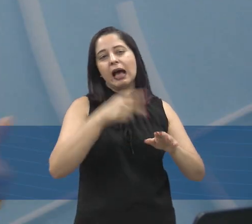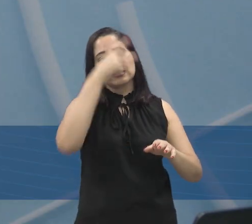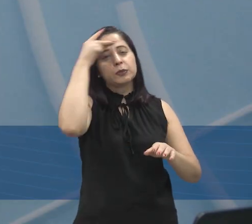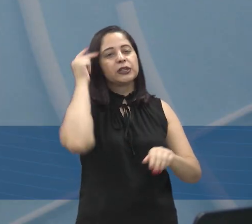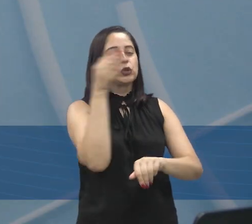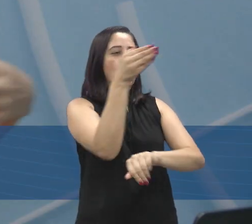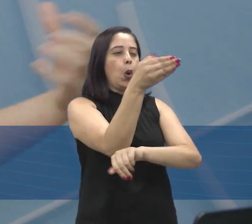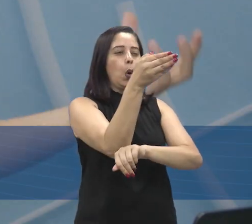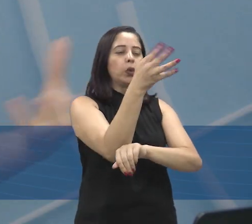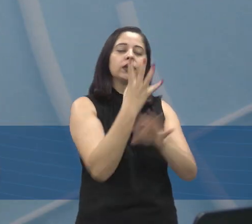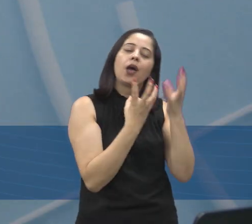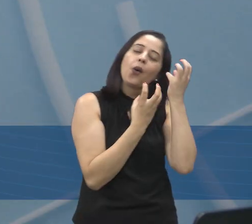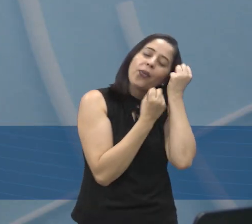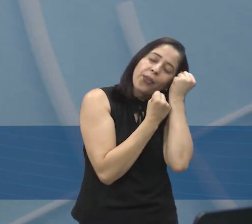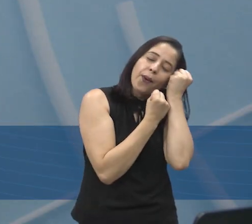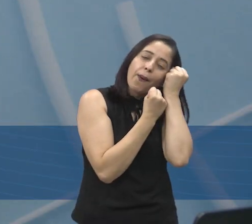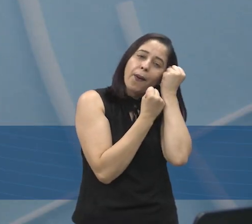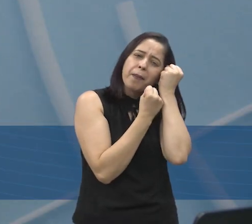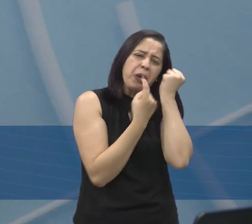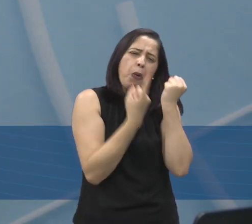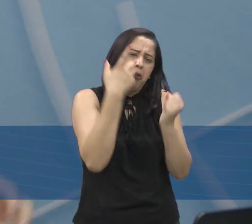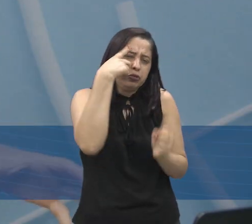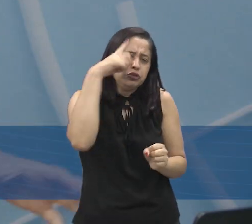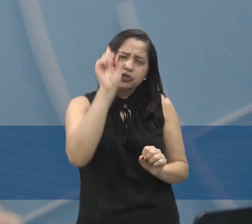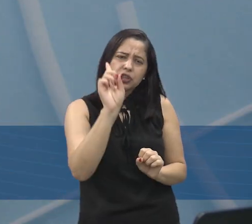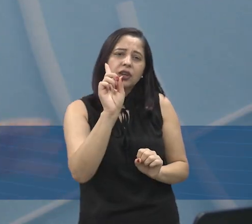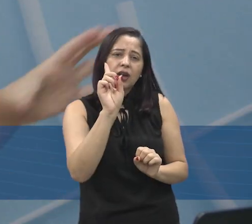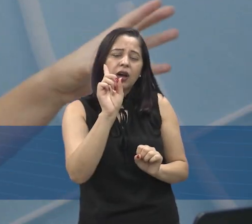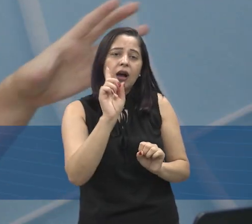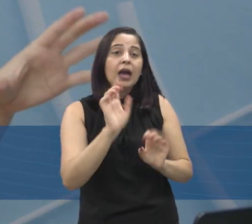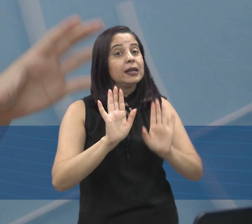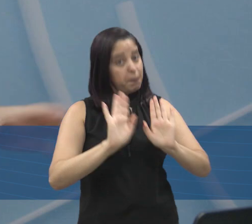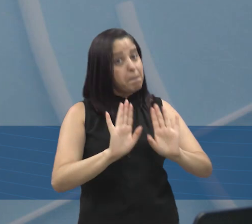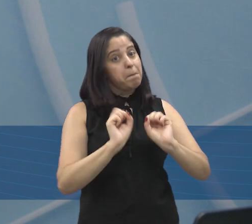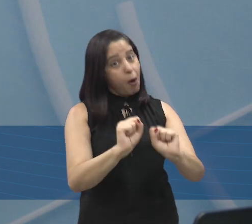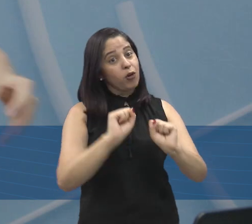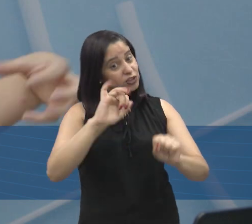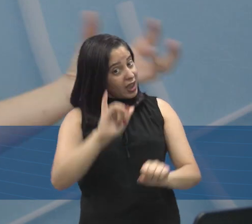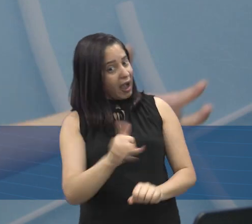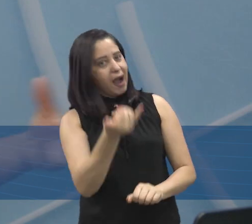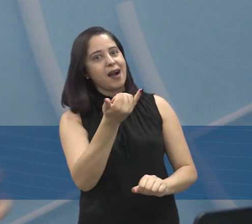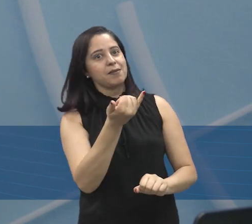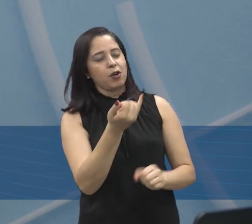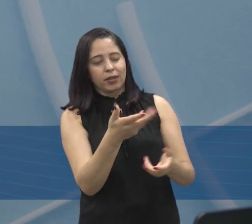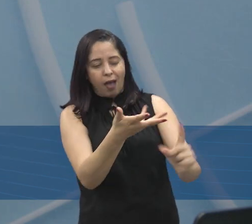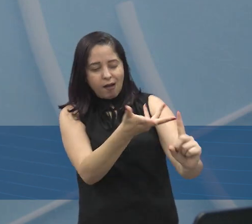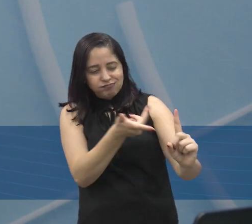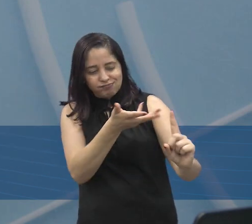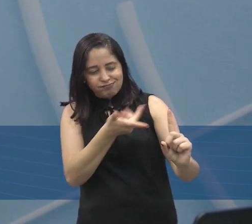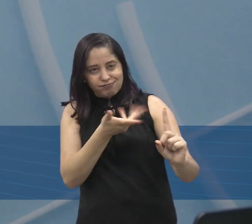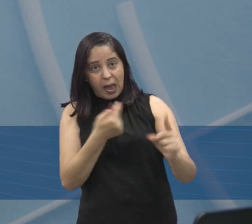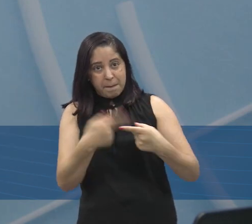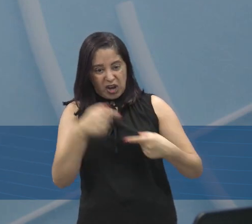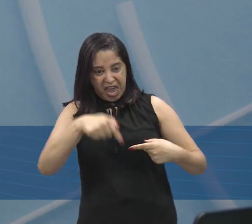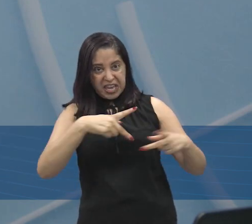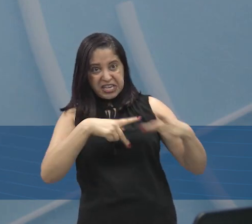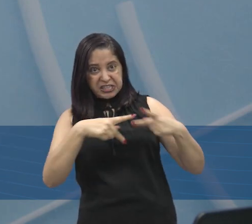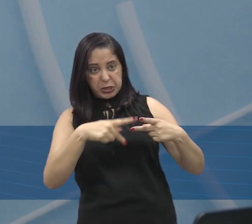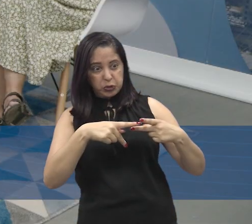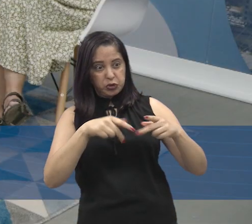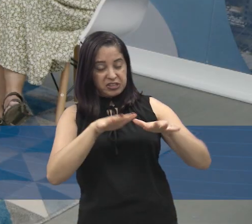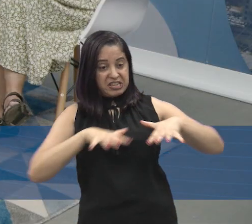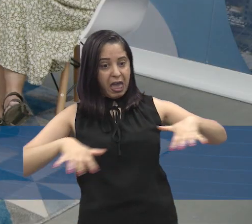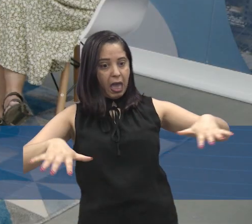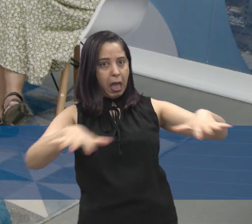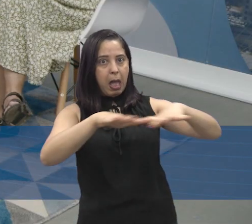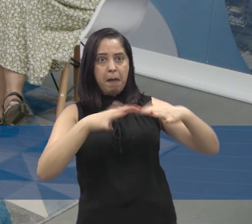seja um dia, é possível fazer um trabalho para aproveitar todo esse turismo, porque é uma região muito rica, né?